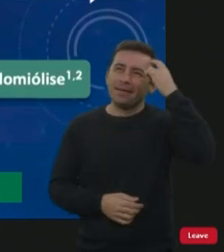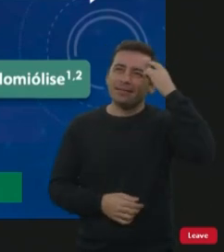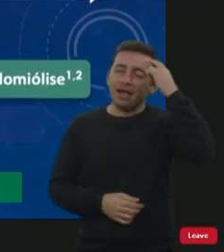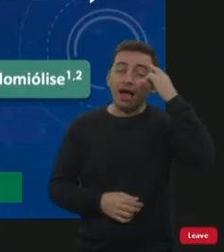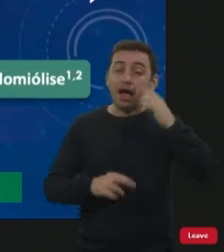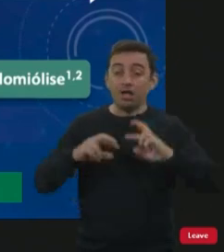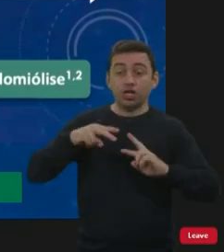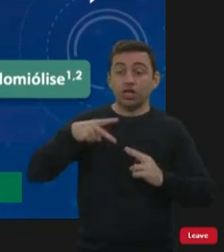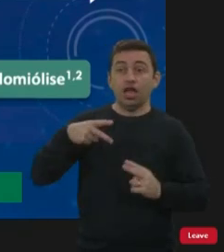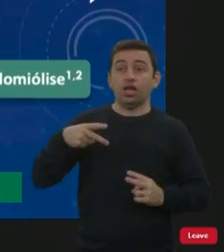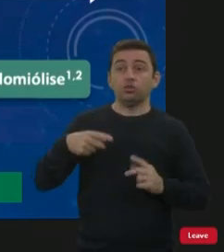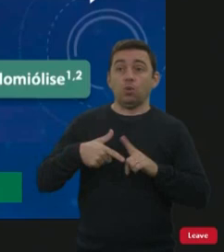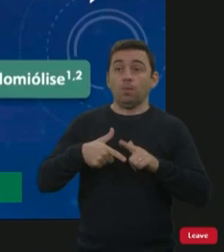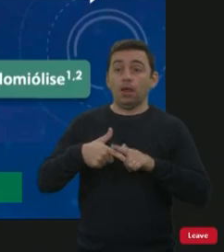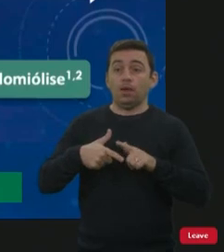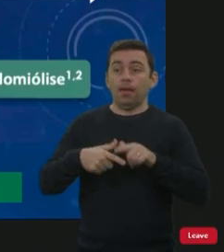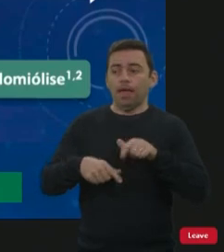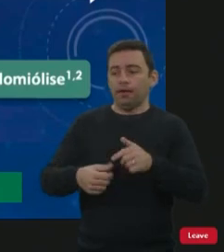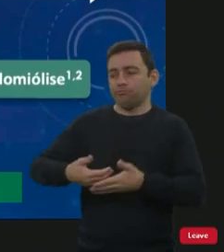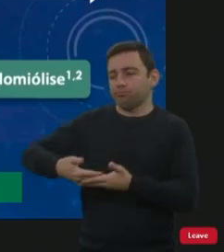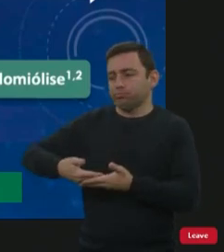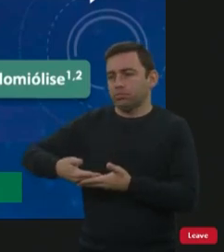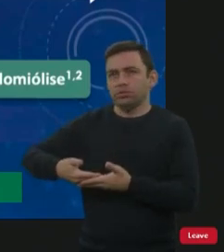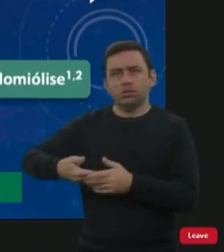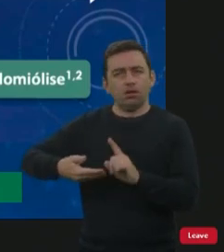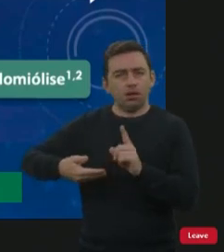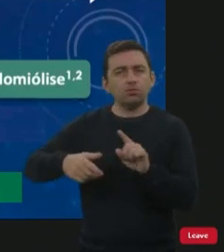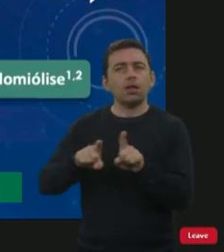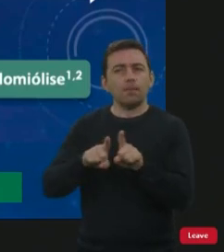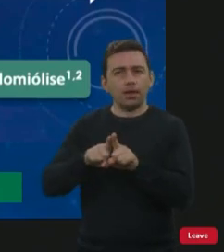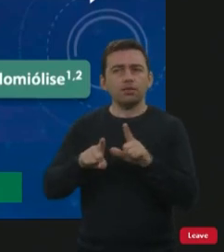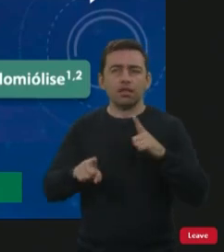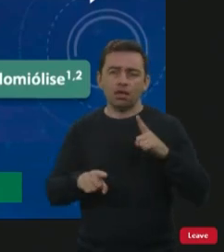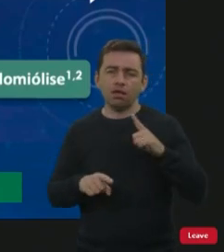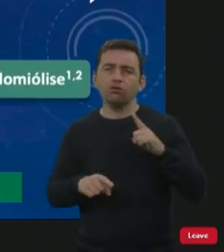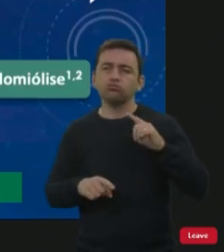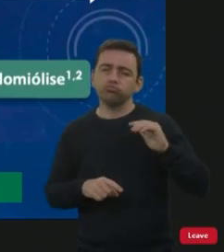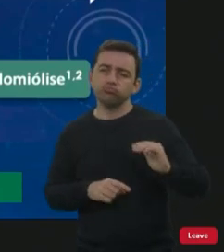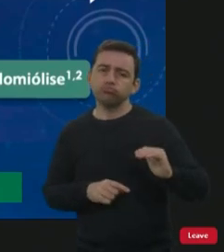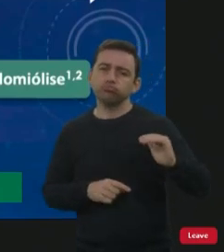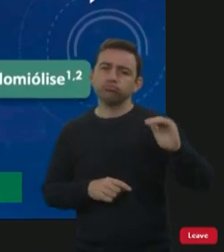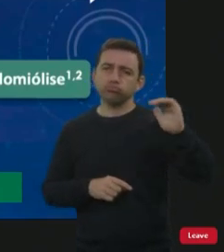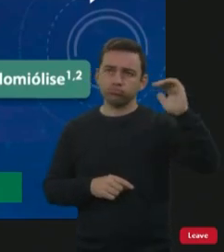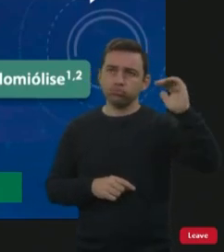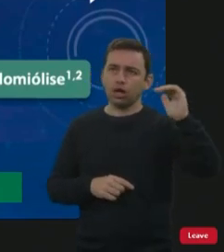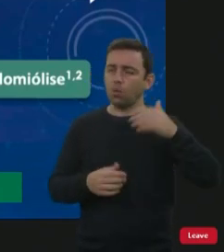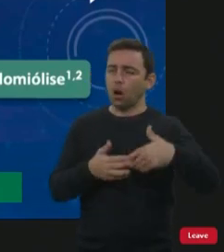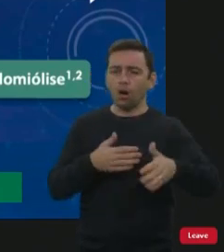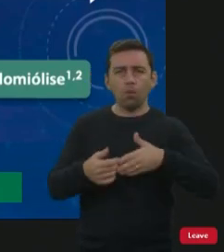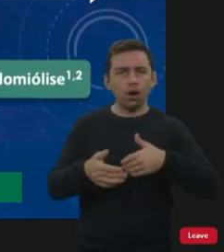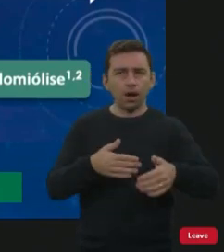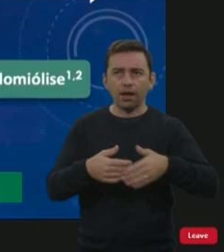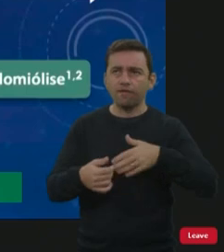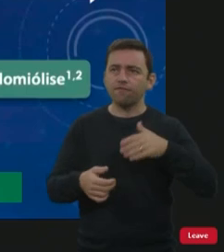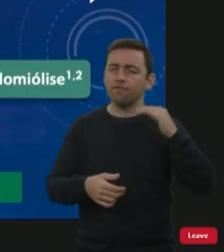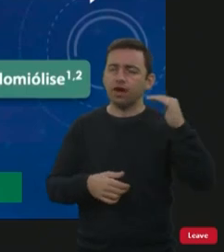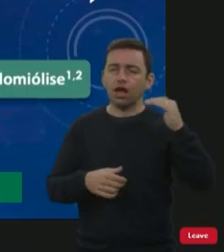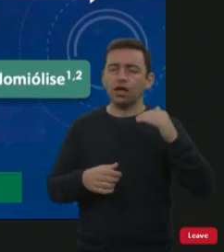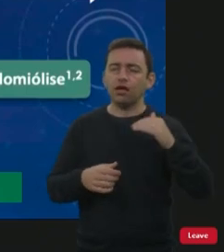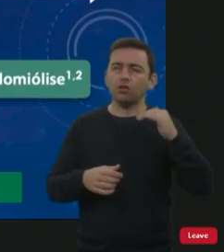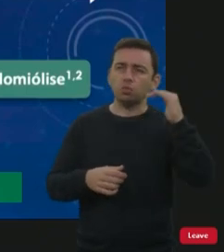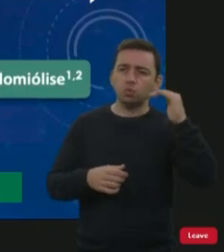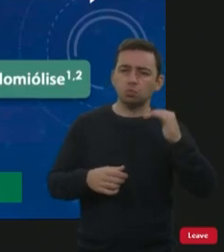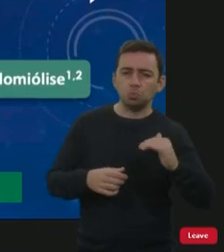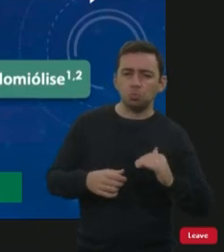só de início neonatal, mas é importante também a gente saber que pode ter início em qualquer fase da vida, para esse